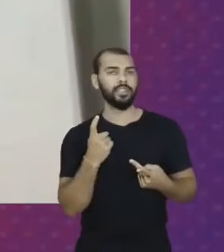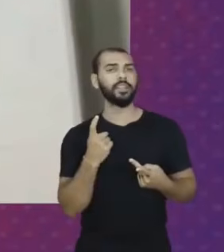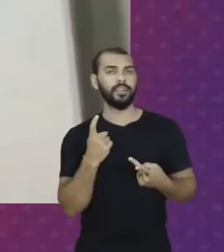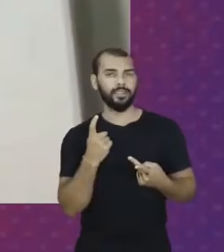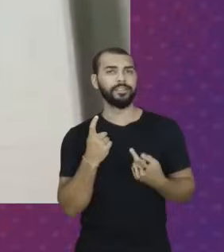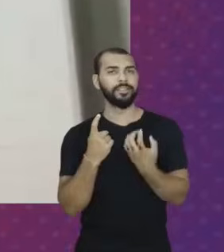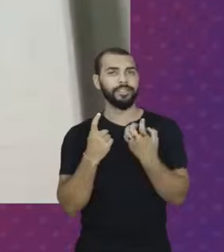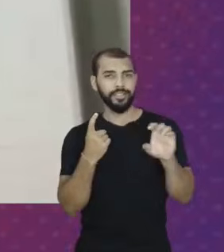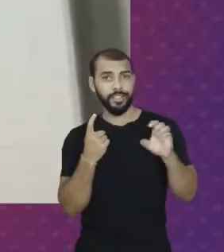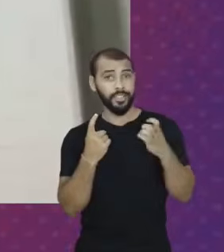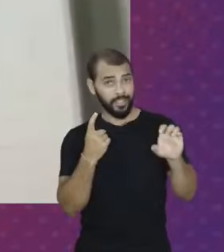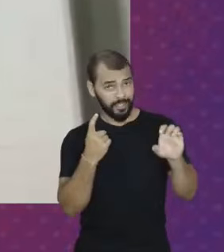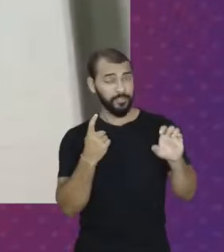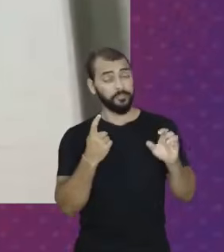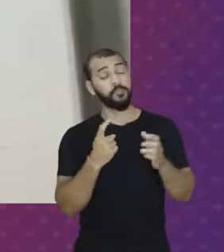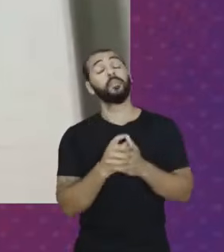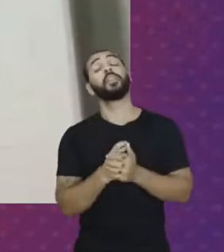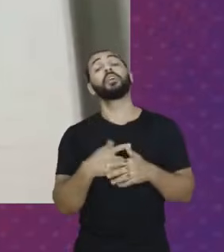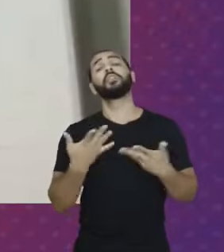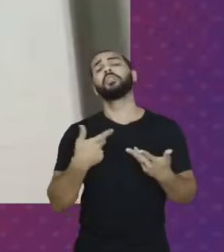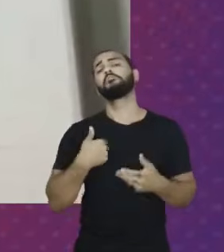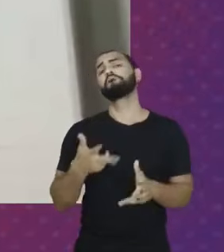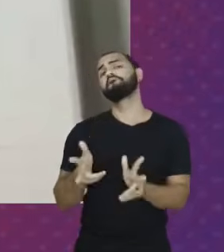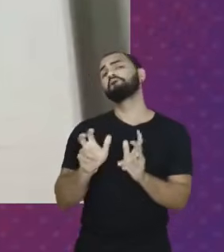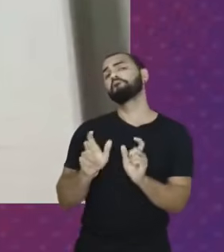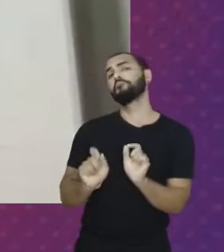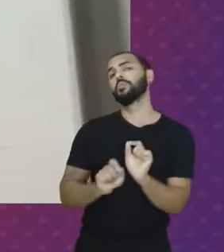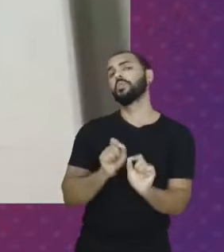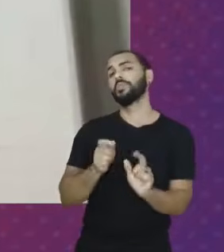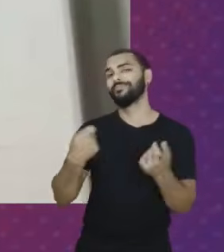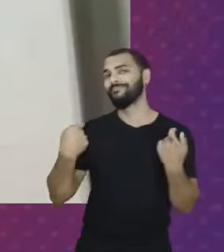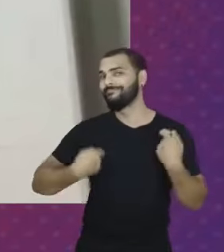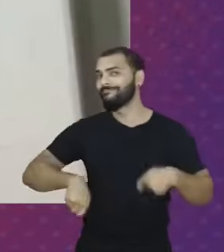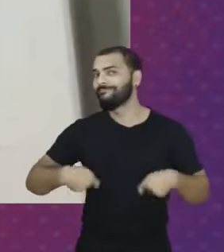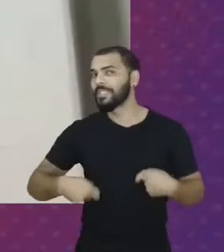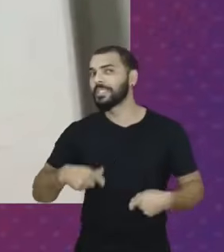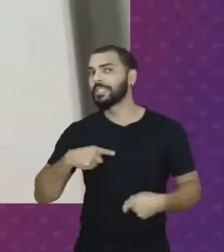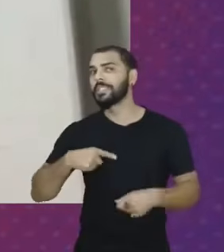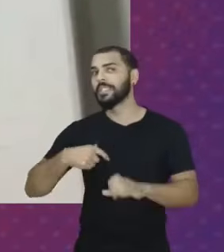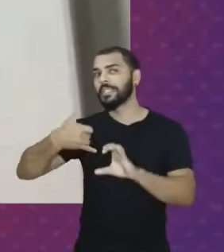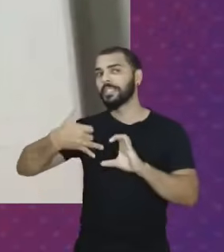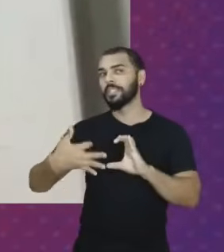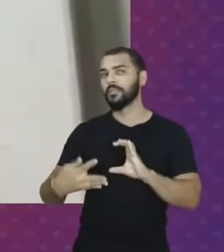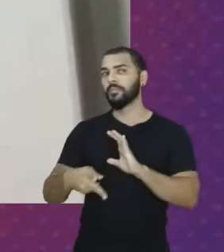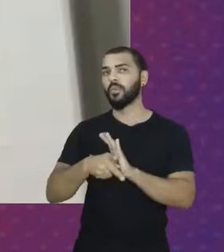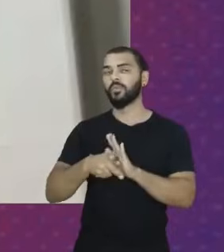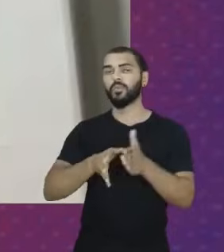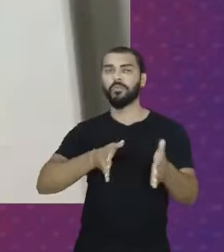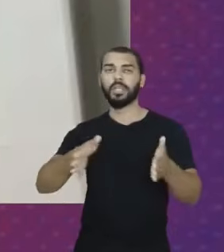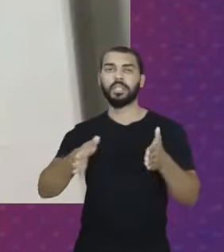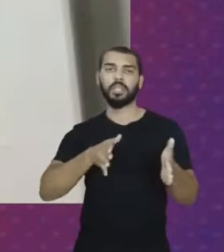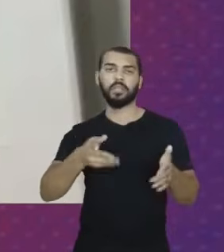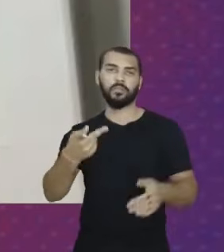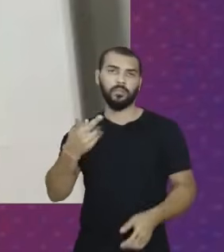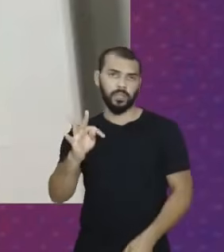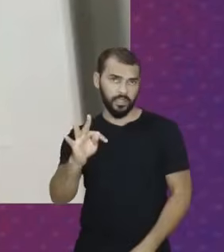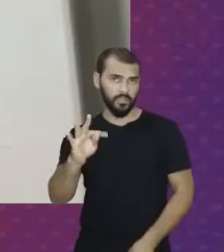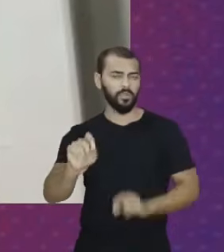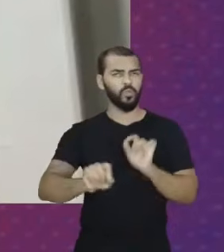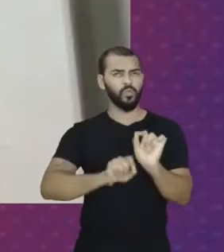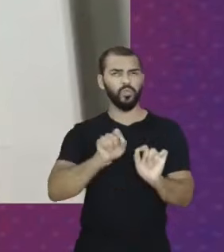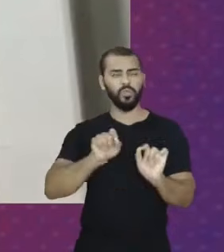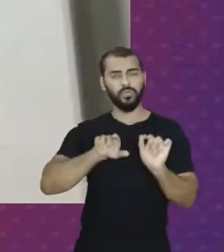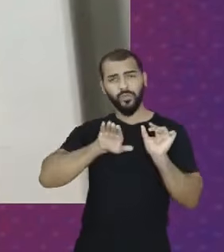a necessidade de fazer valer a característica dos mandatos petistas, que é um mandato